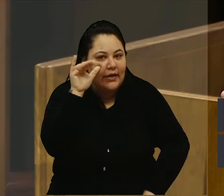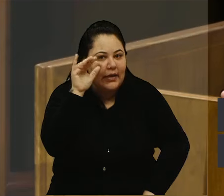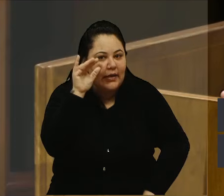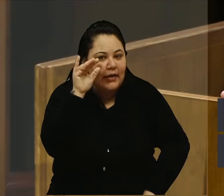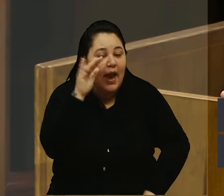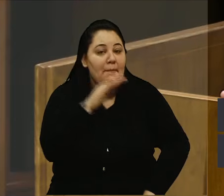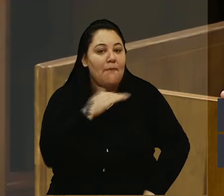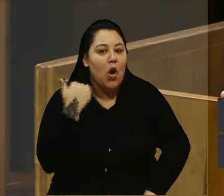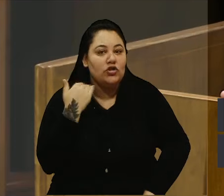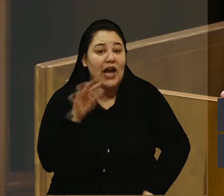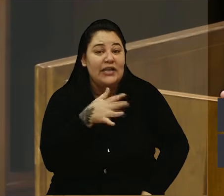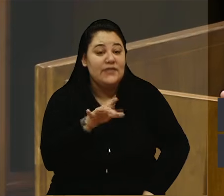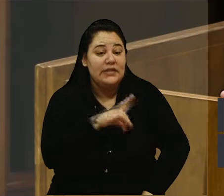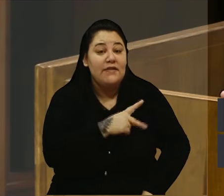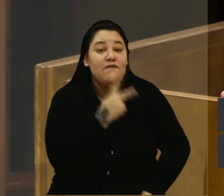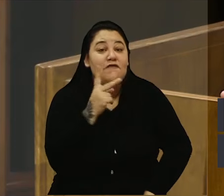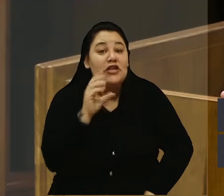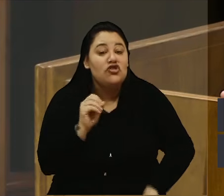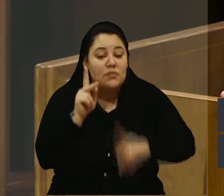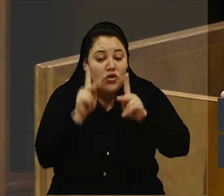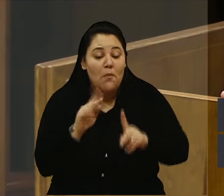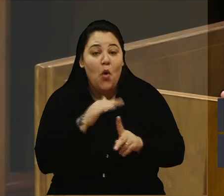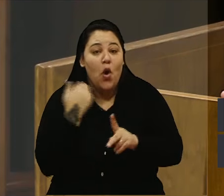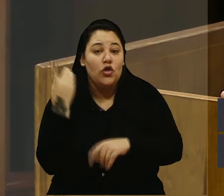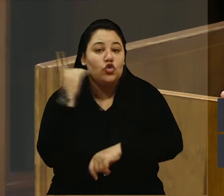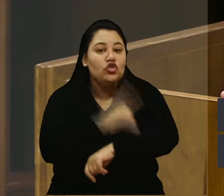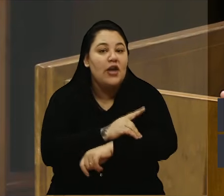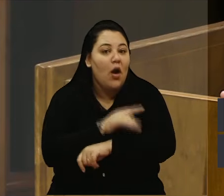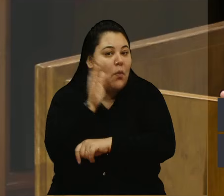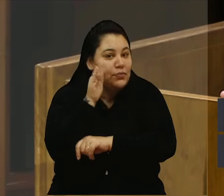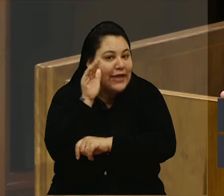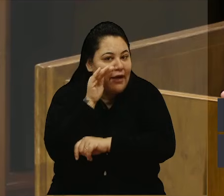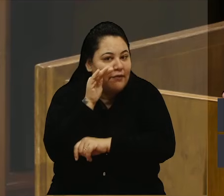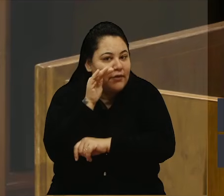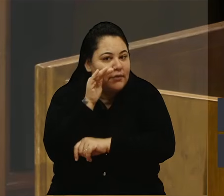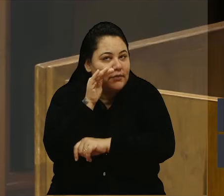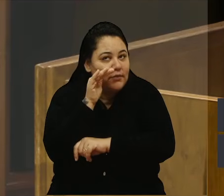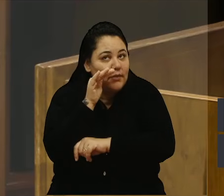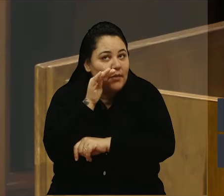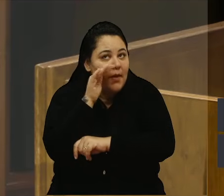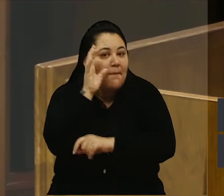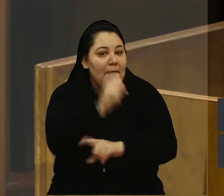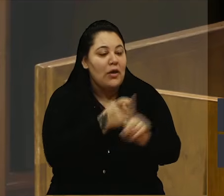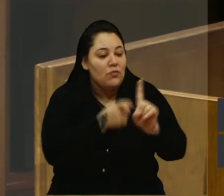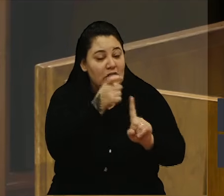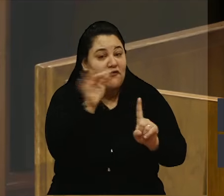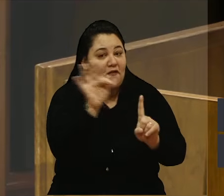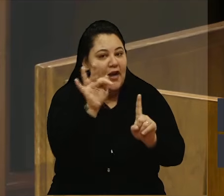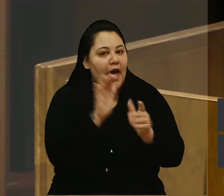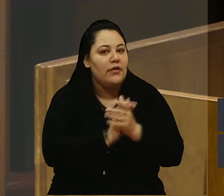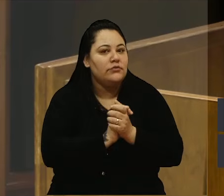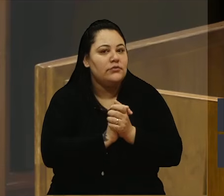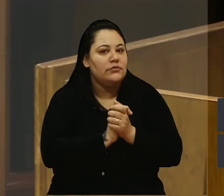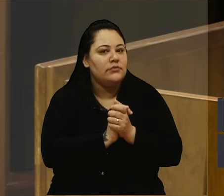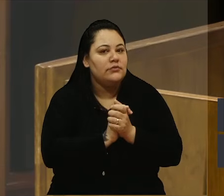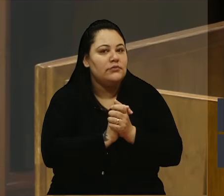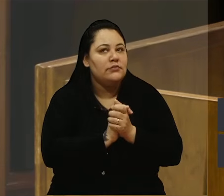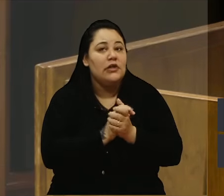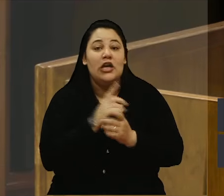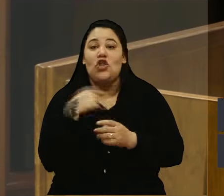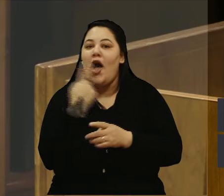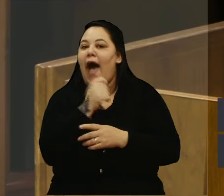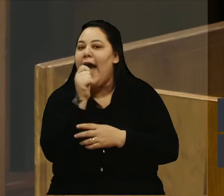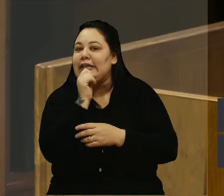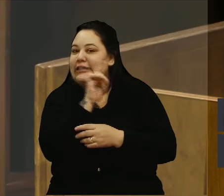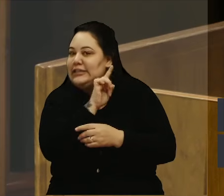vezes tem 20 num dia, está tendo 20 pessoas num dia. Observem, não sei o que estou falando. Pega no mês de fevereiro. E nós não entramos no estado mais caótico,